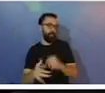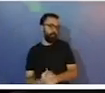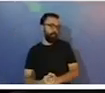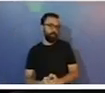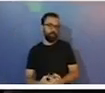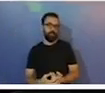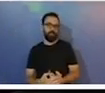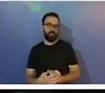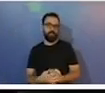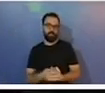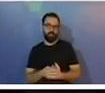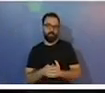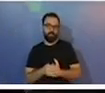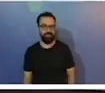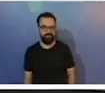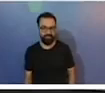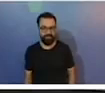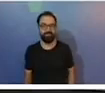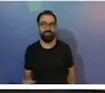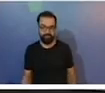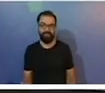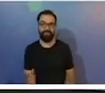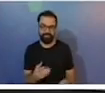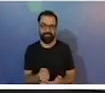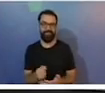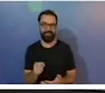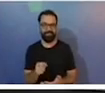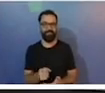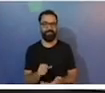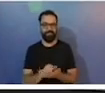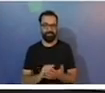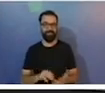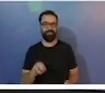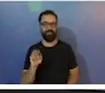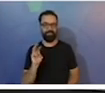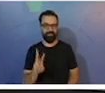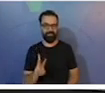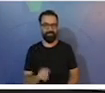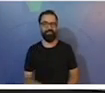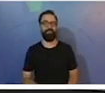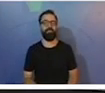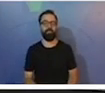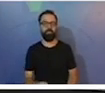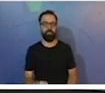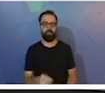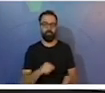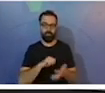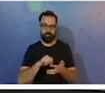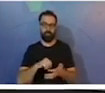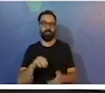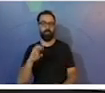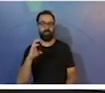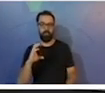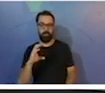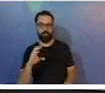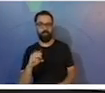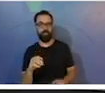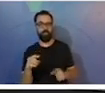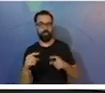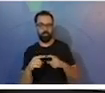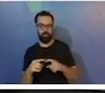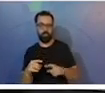a oriental. Vamos lá, exercício 3. Coloque C para as frases corretas e I para as